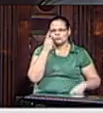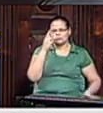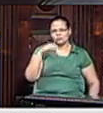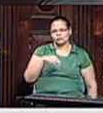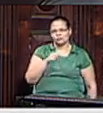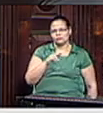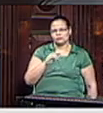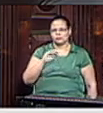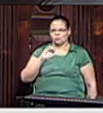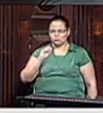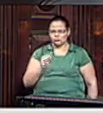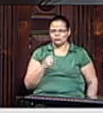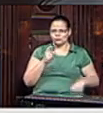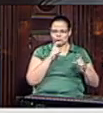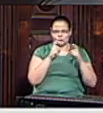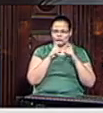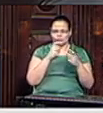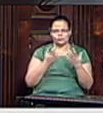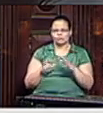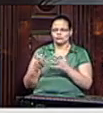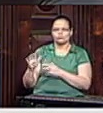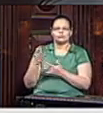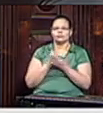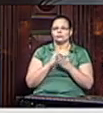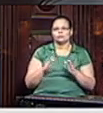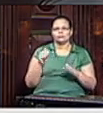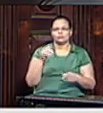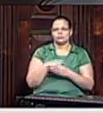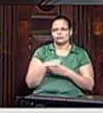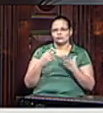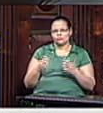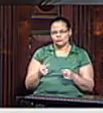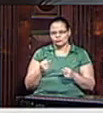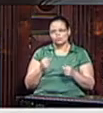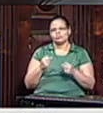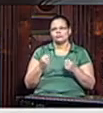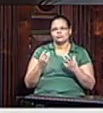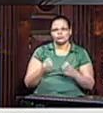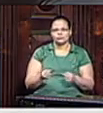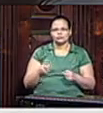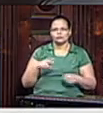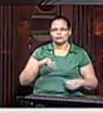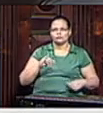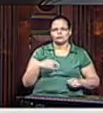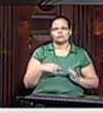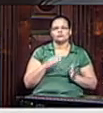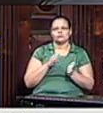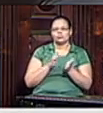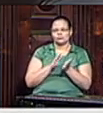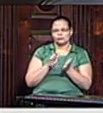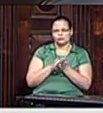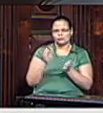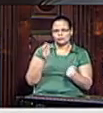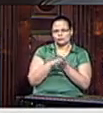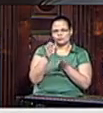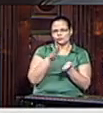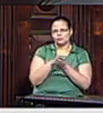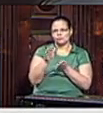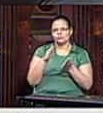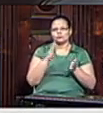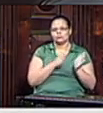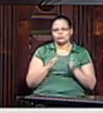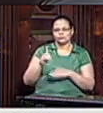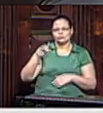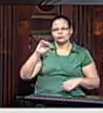Em discussão. Não havendo quem queira discutir, encerrada a discussão, em votação, os senhores que aprovam nessa comissão, aprovado, vai à publicação. Incluídos na ordem do